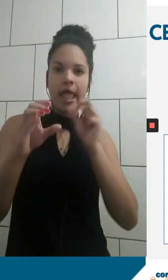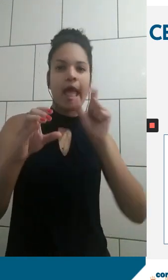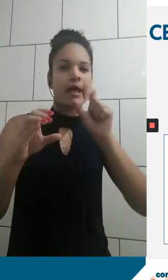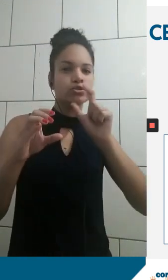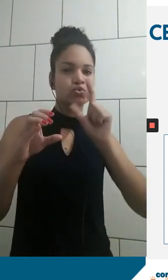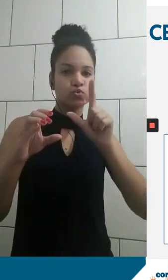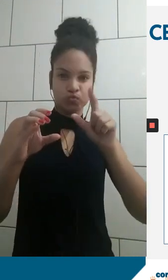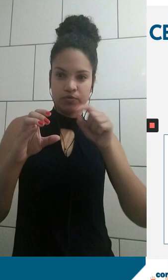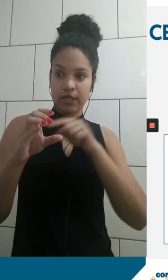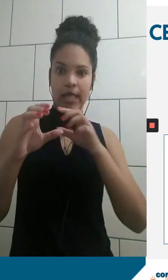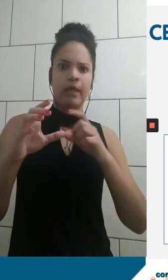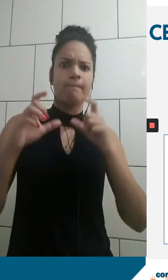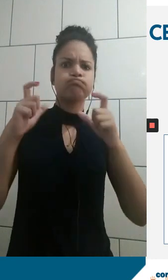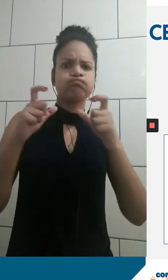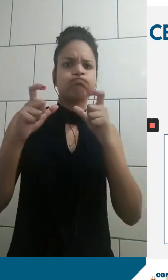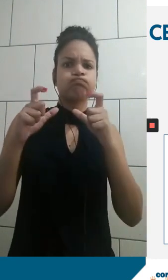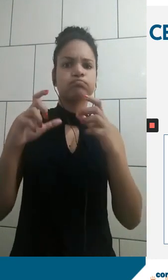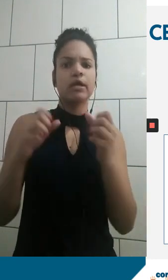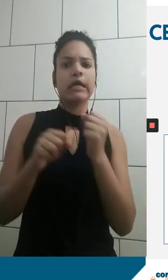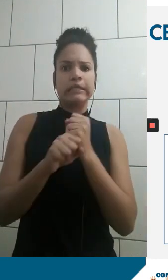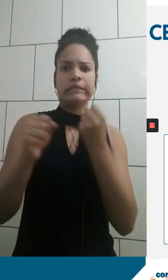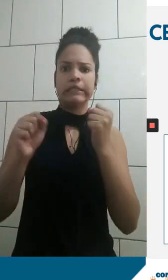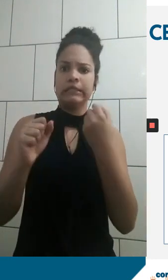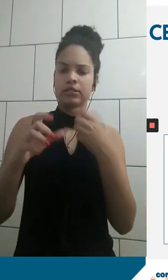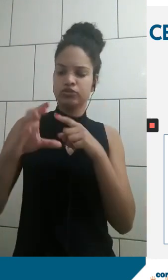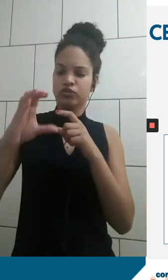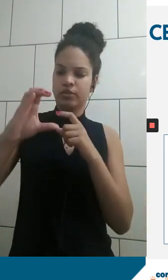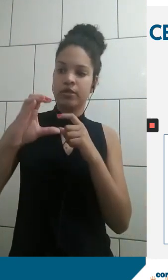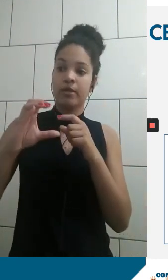substratos. Existem substratos que são